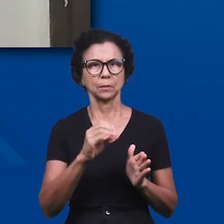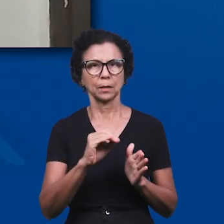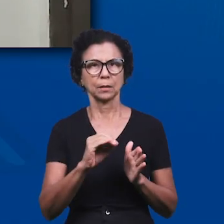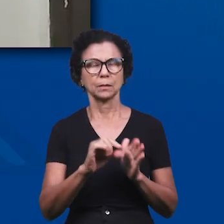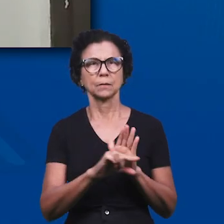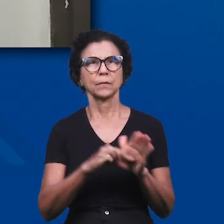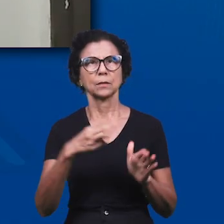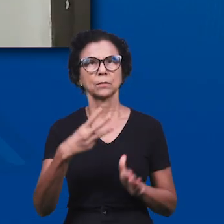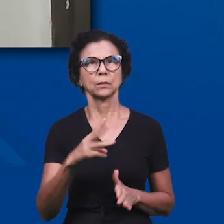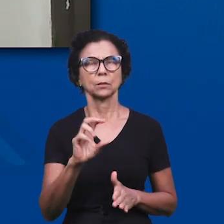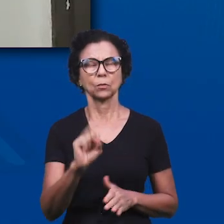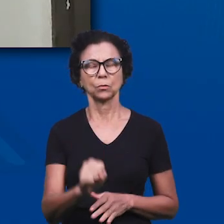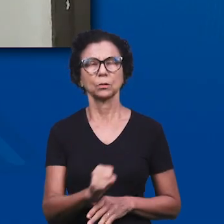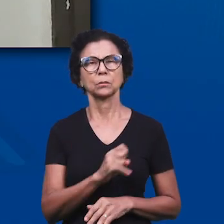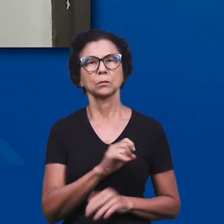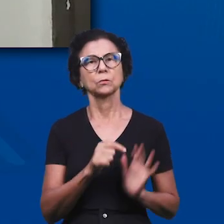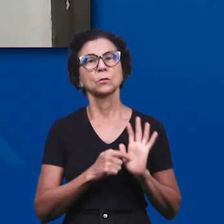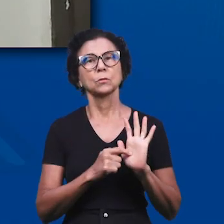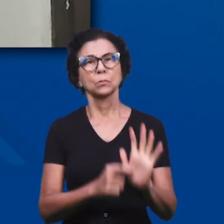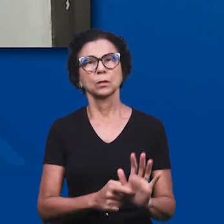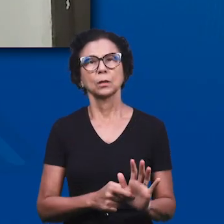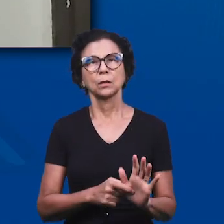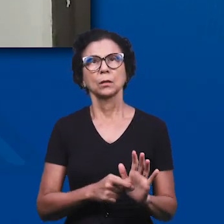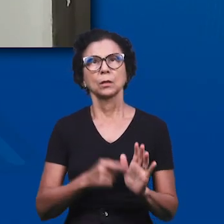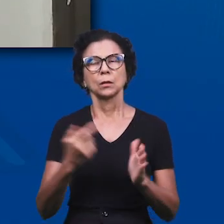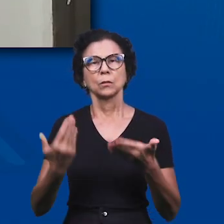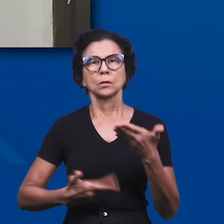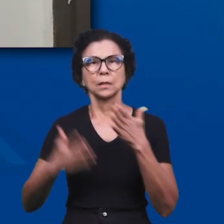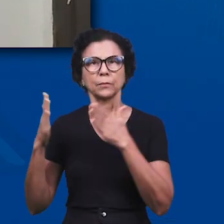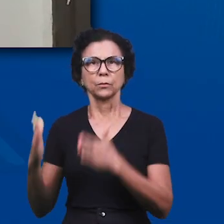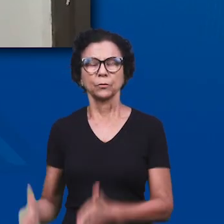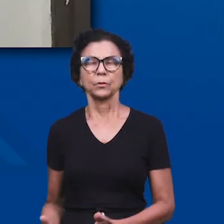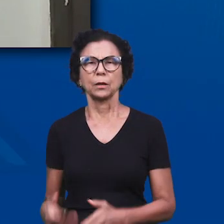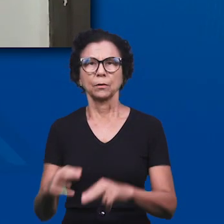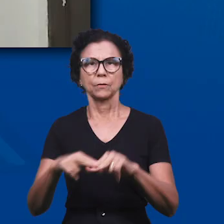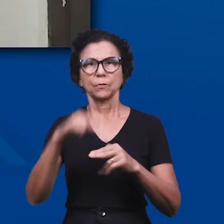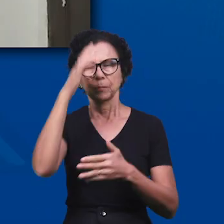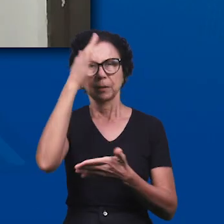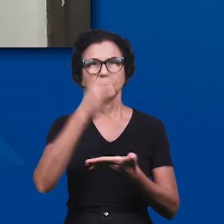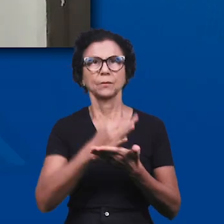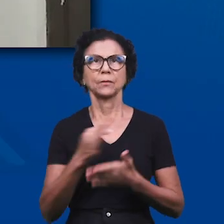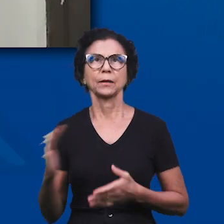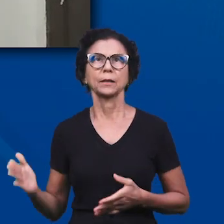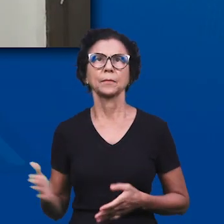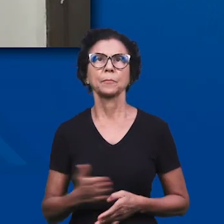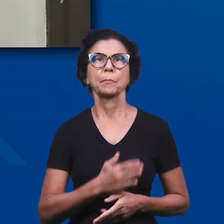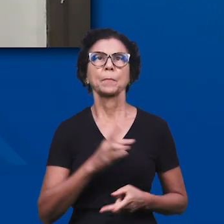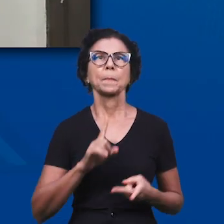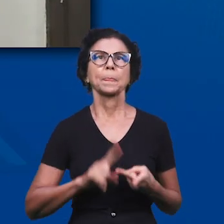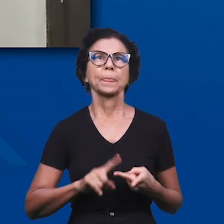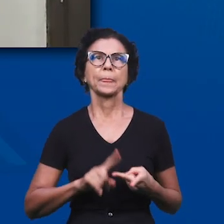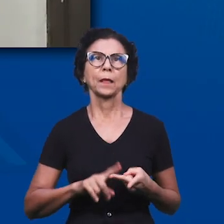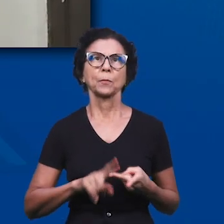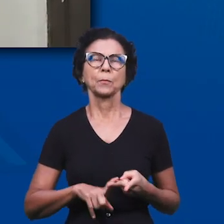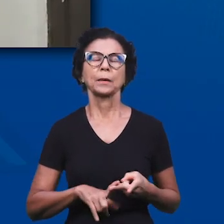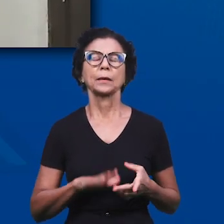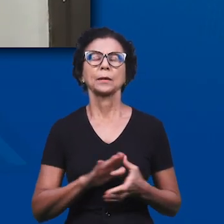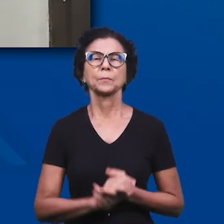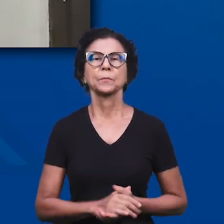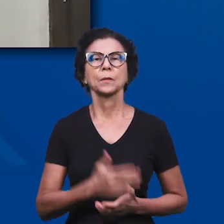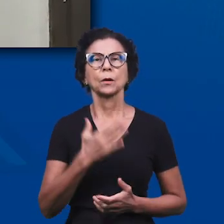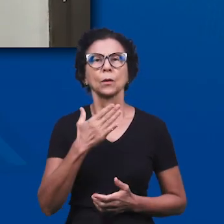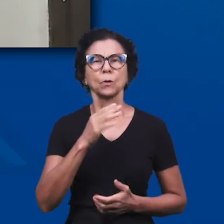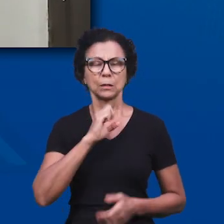fé. O segundo princípio, sacerdócio universal do crente, está lá no livro 1